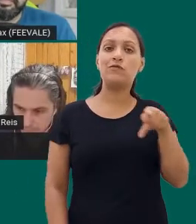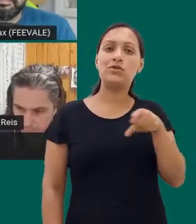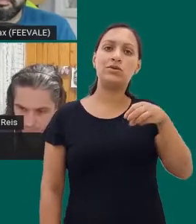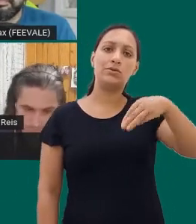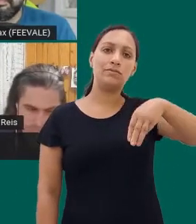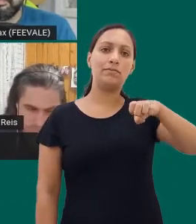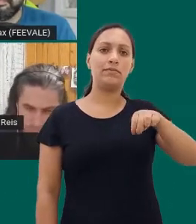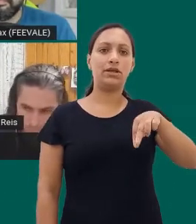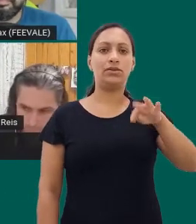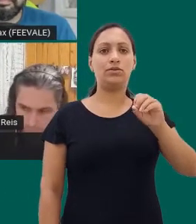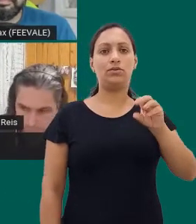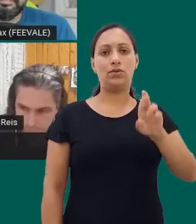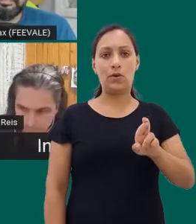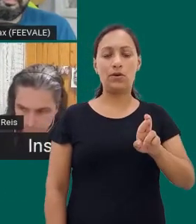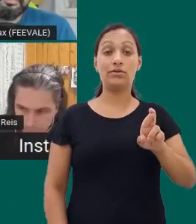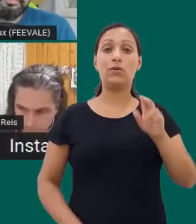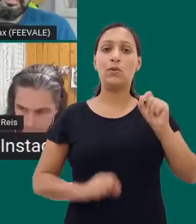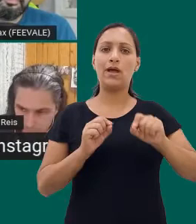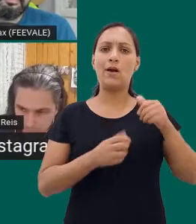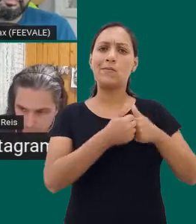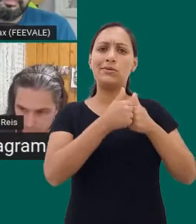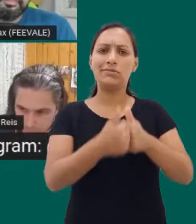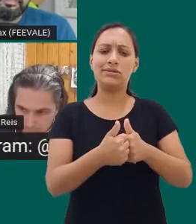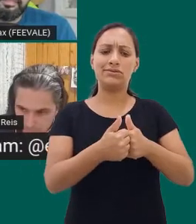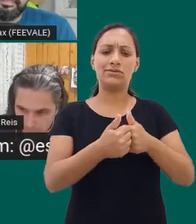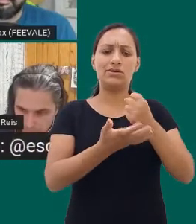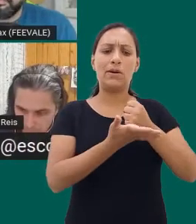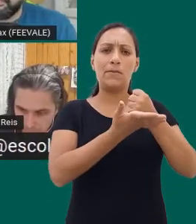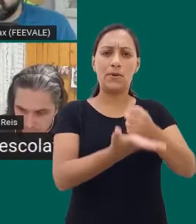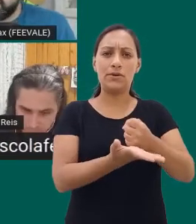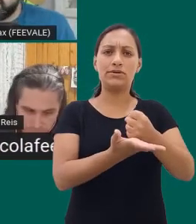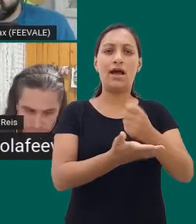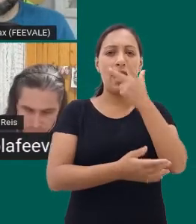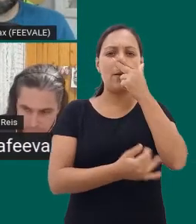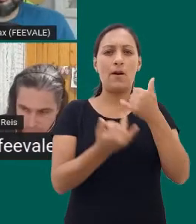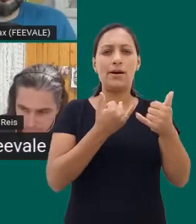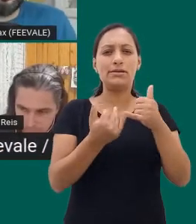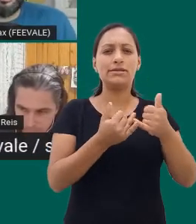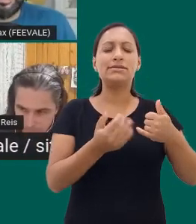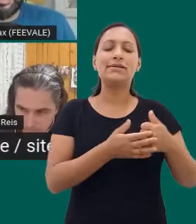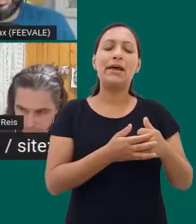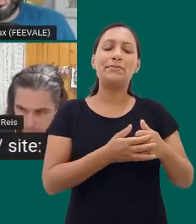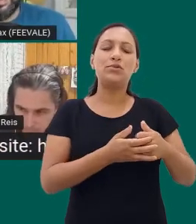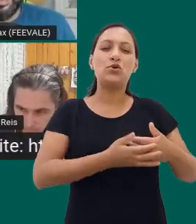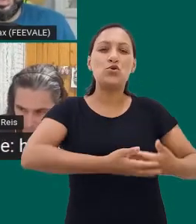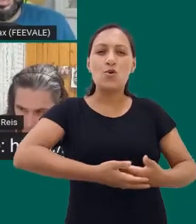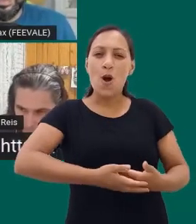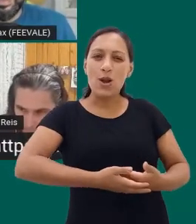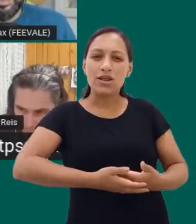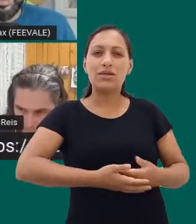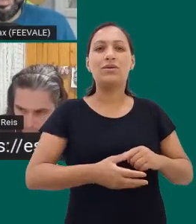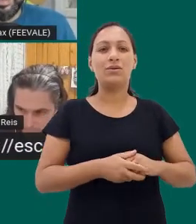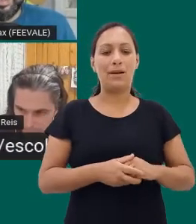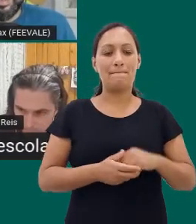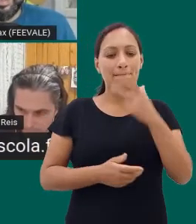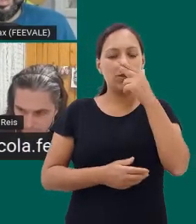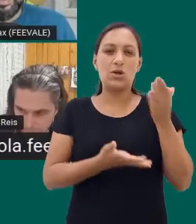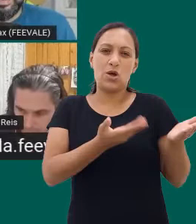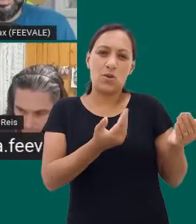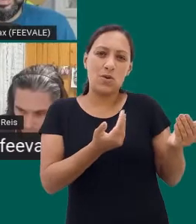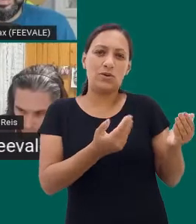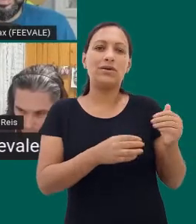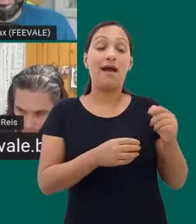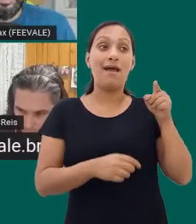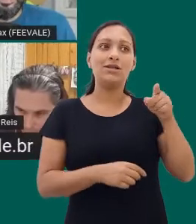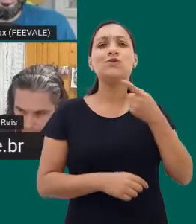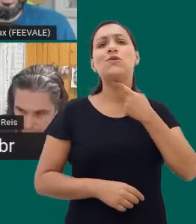dar esse acompanhamento, ele dá esse suporte, ele dá o colinho, né, que mesmo adolescentes grandes ali, eles parecem, tô livre, que